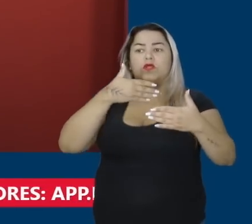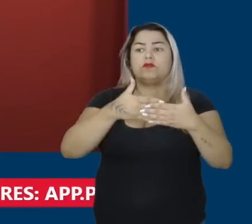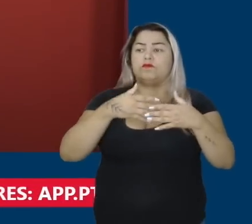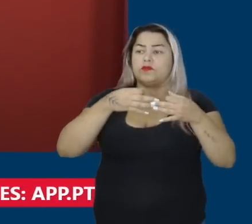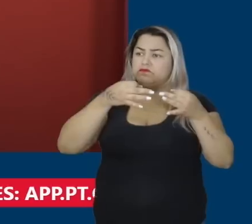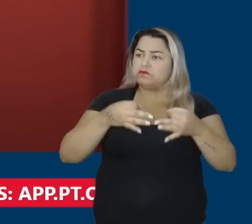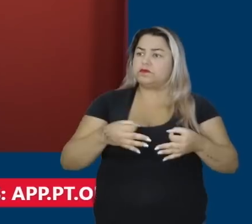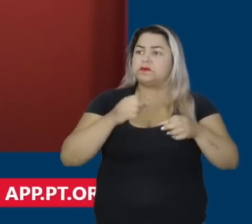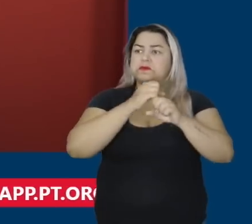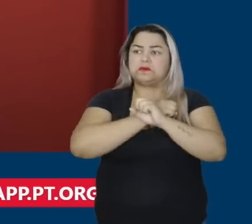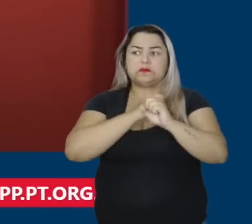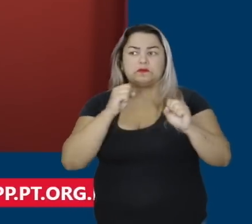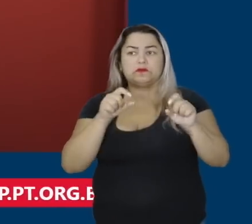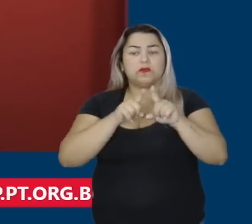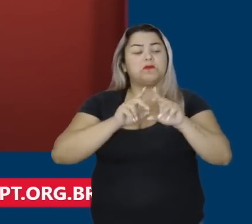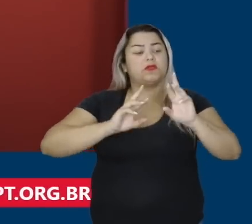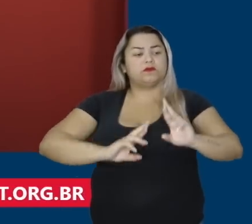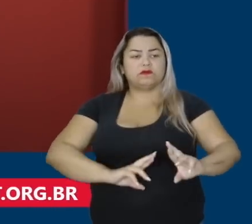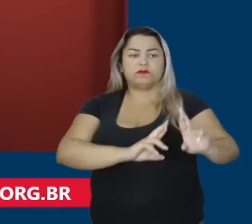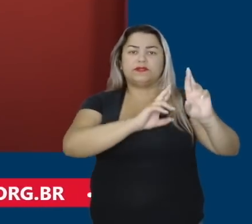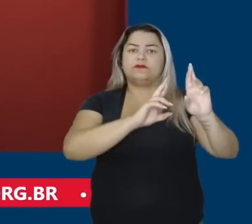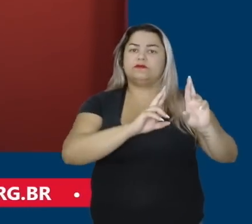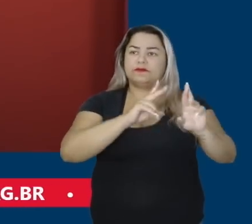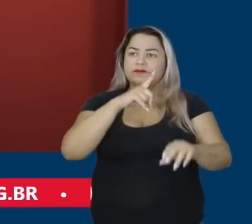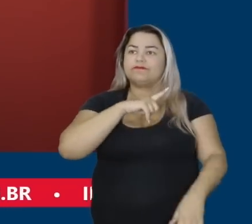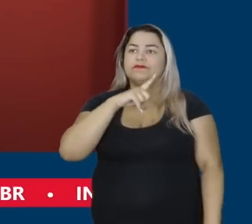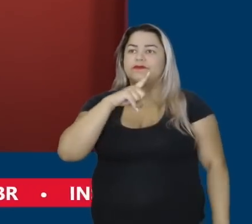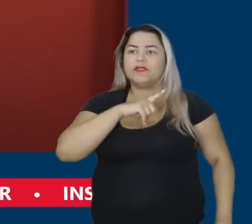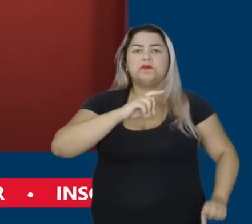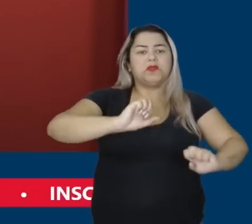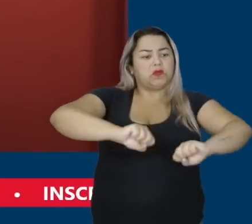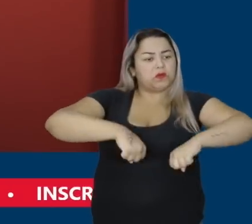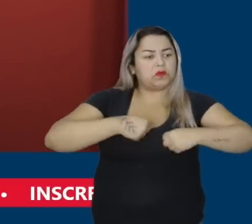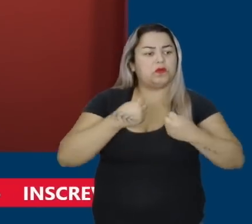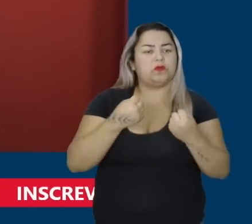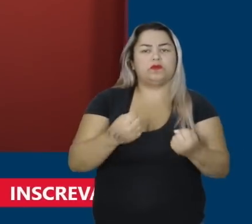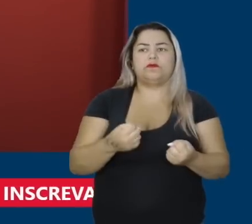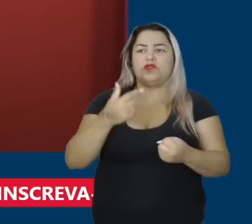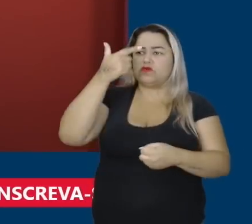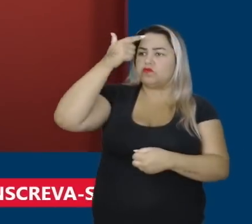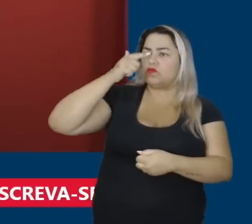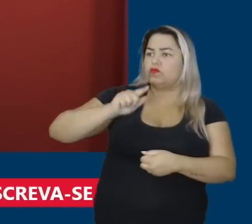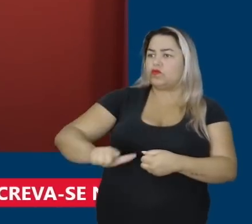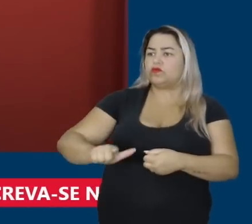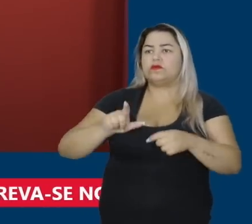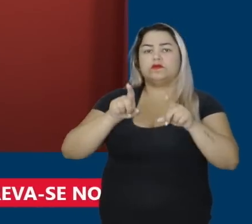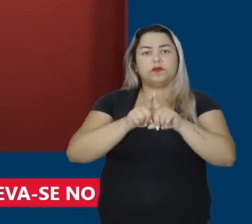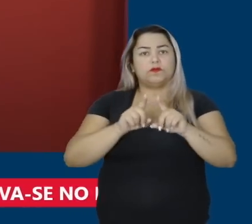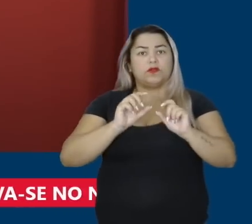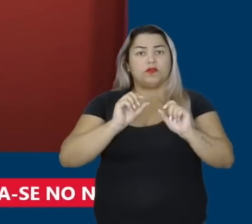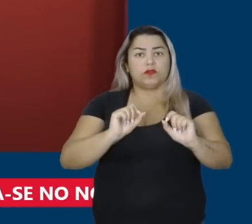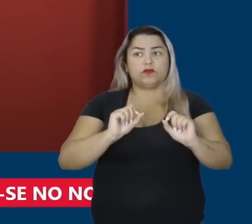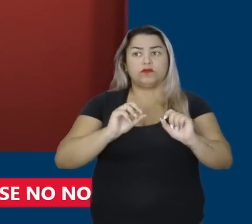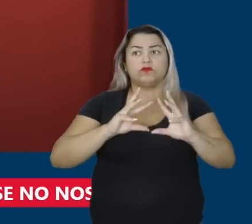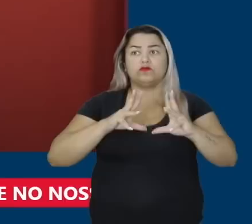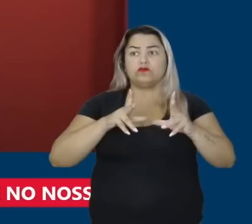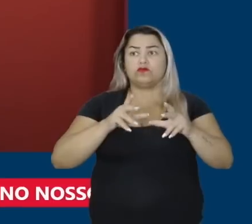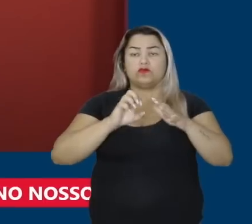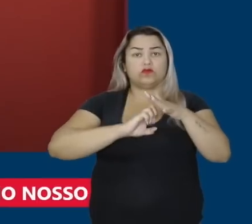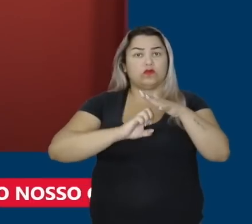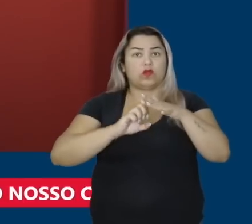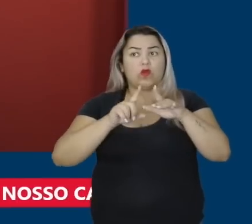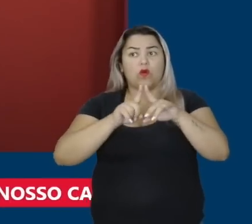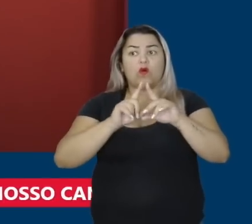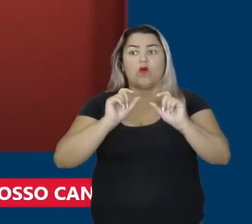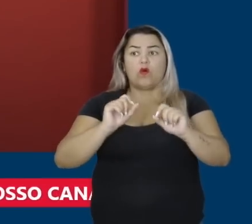positivas possibilidades e expectativas exige o enfrentamento e a superação de entraves conjunturais e estruturais. O